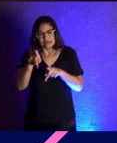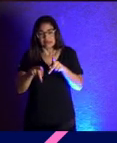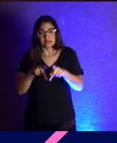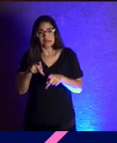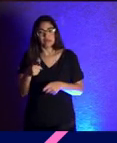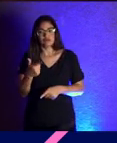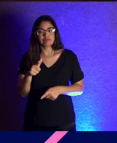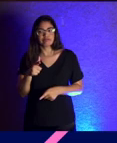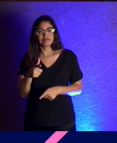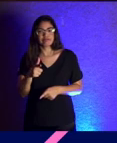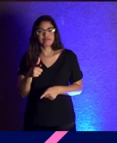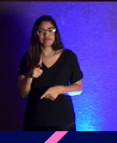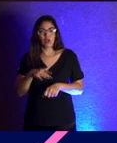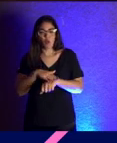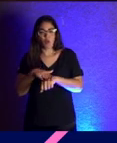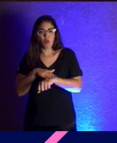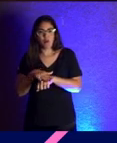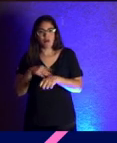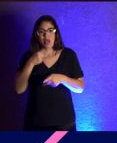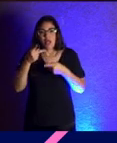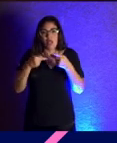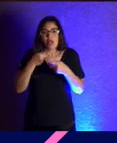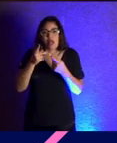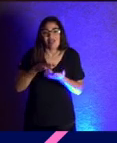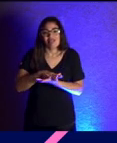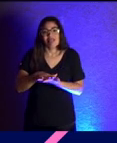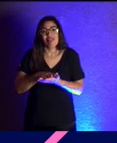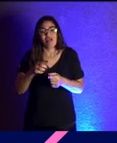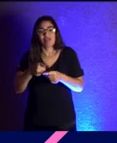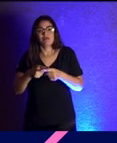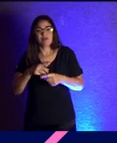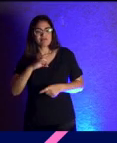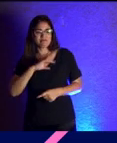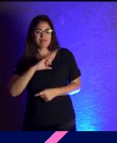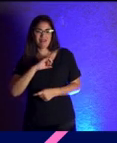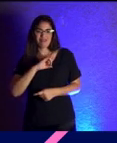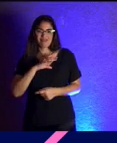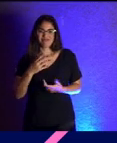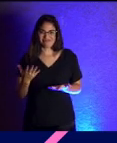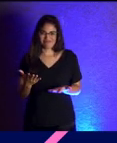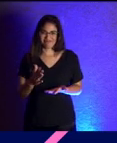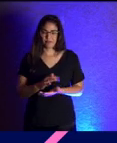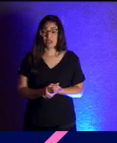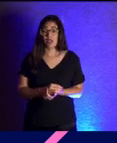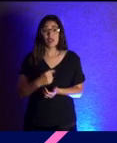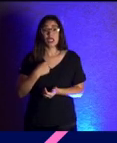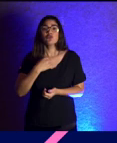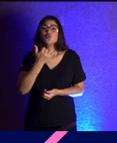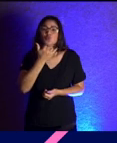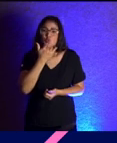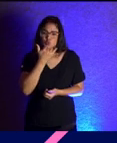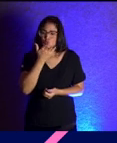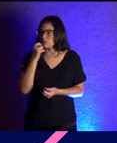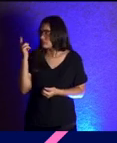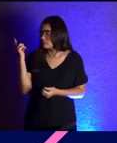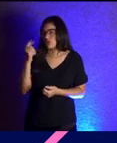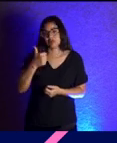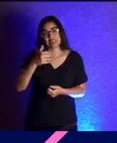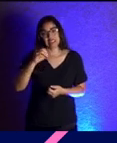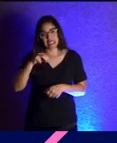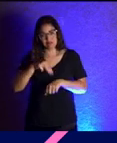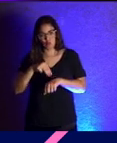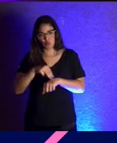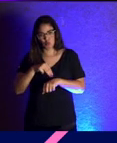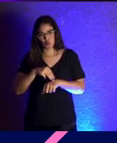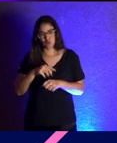próximo a parar ali, né? E aí, eu peço desculpa se eu estou voltando aqui de 10 minutos no